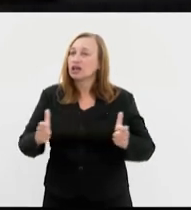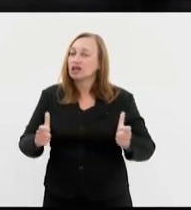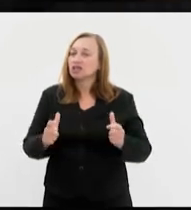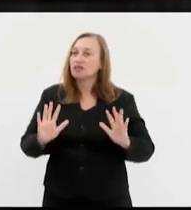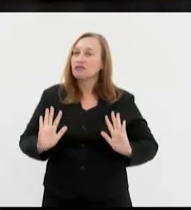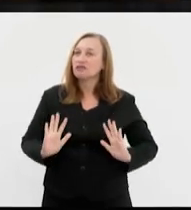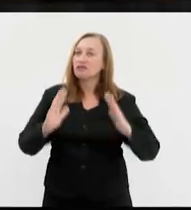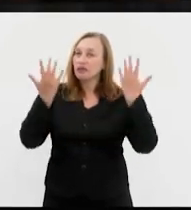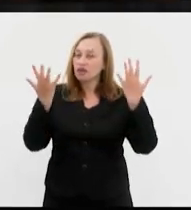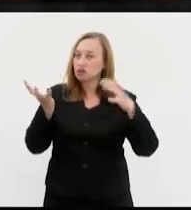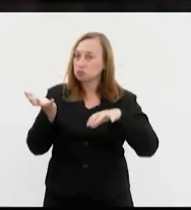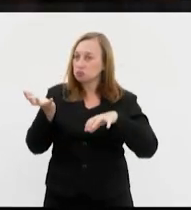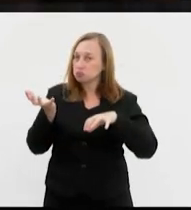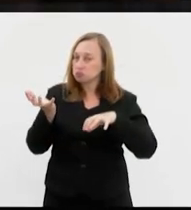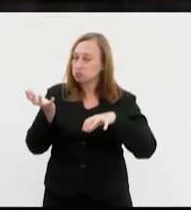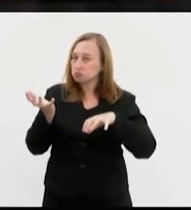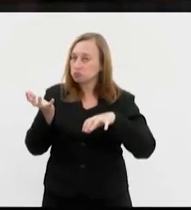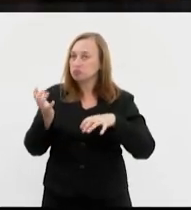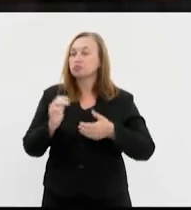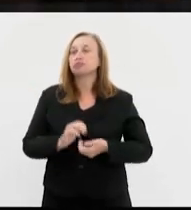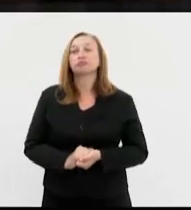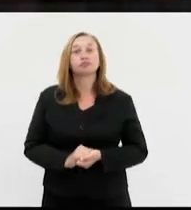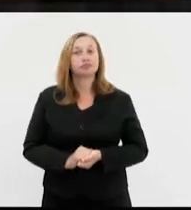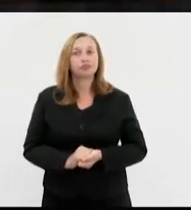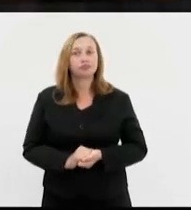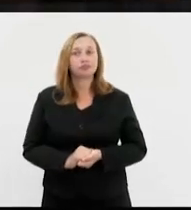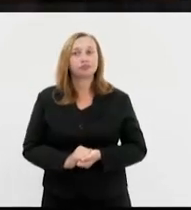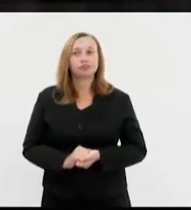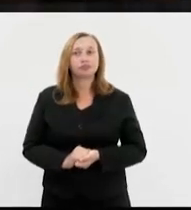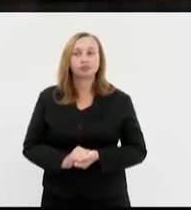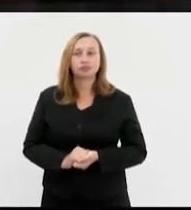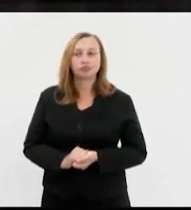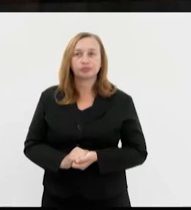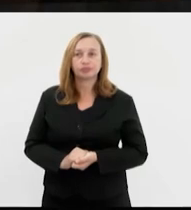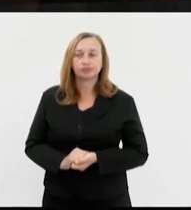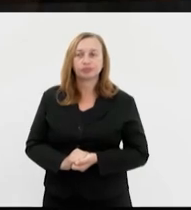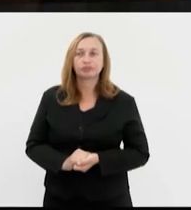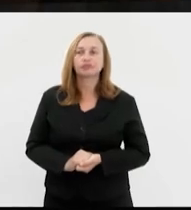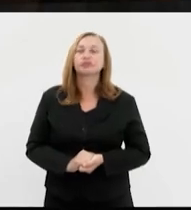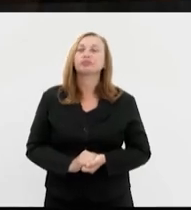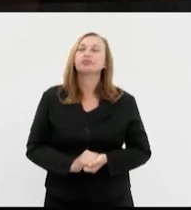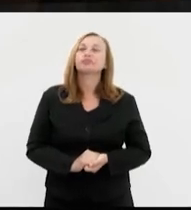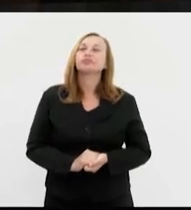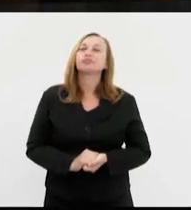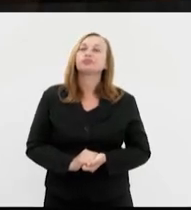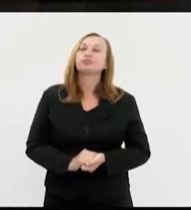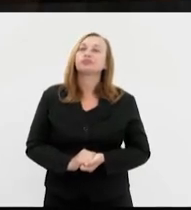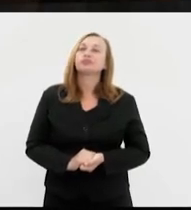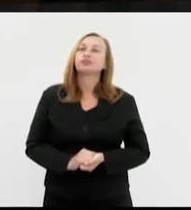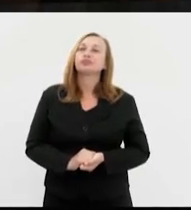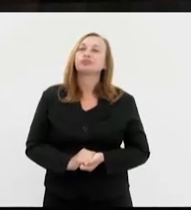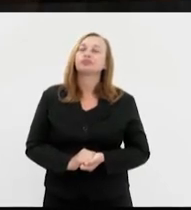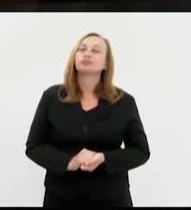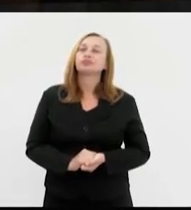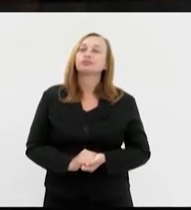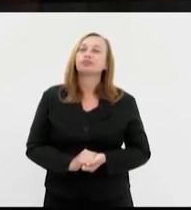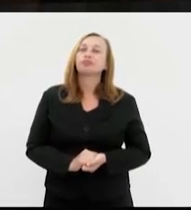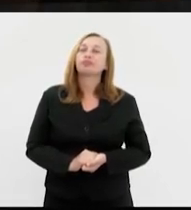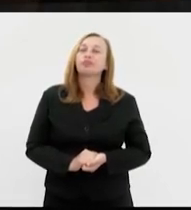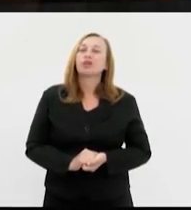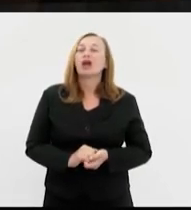Nacional, promulgou, não o presidente da República, o Congresso Nacional, promulgou a emenda